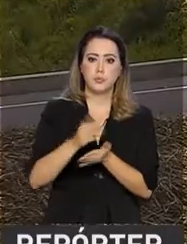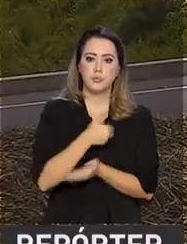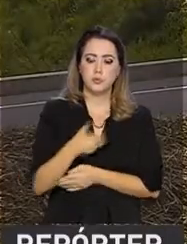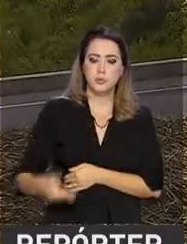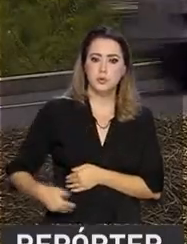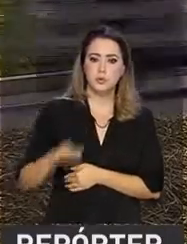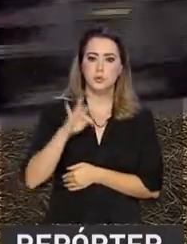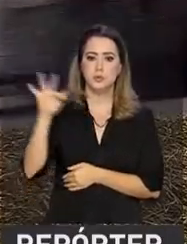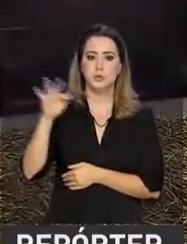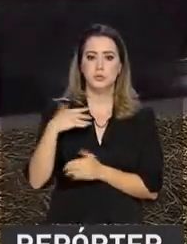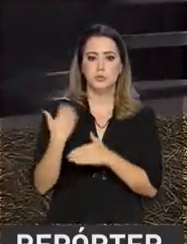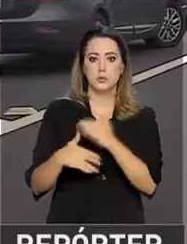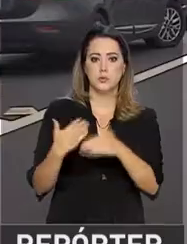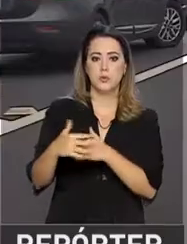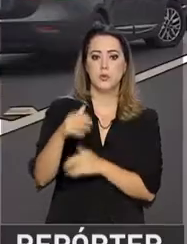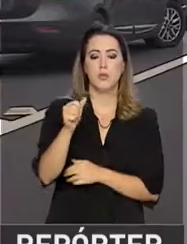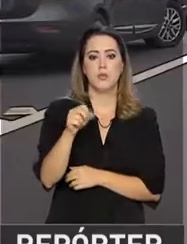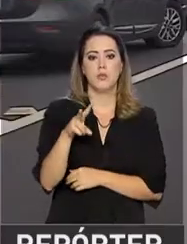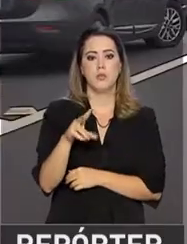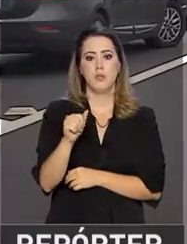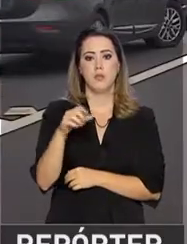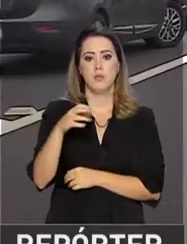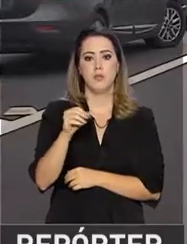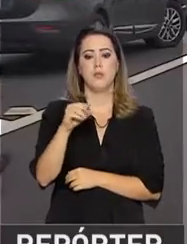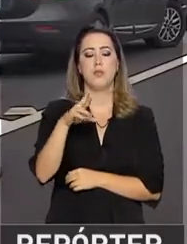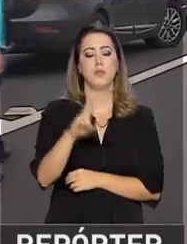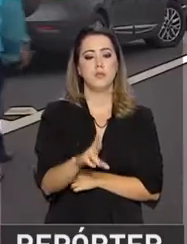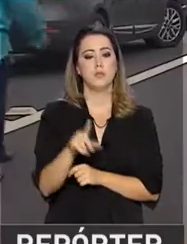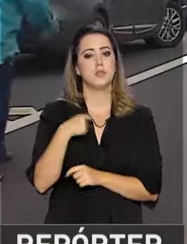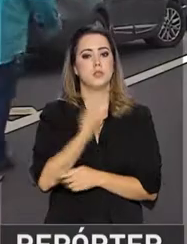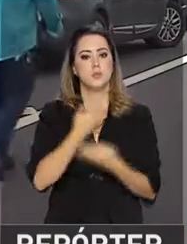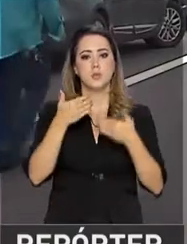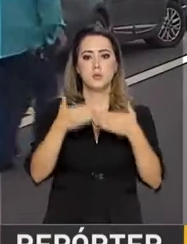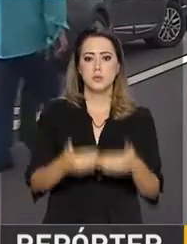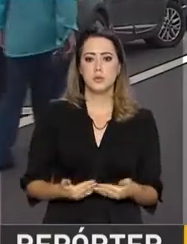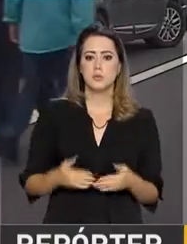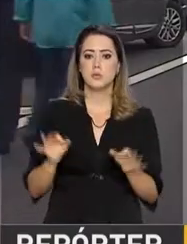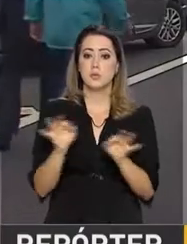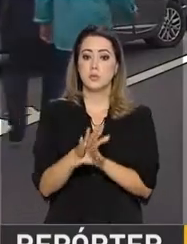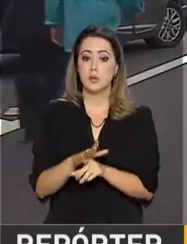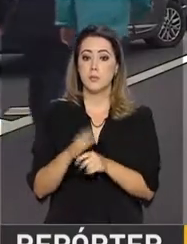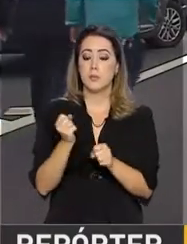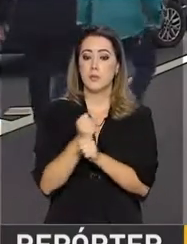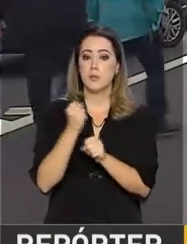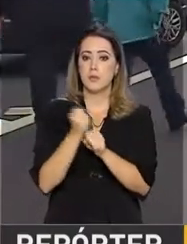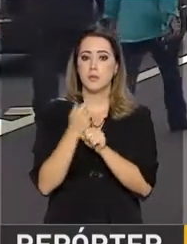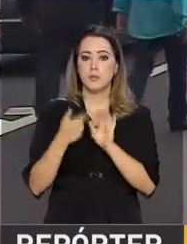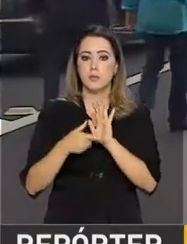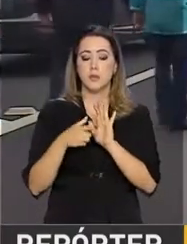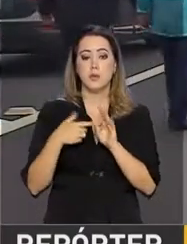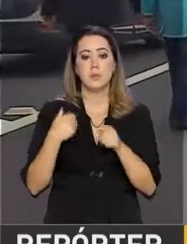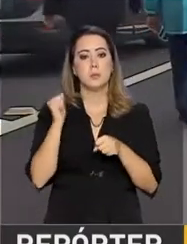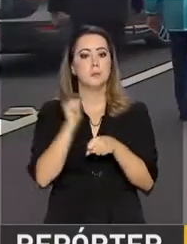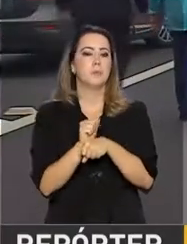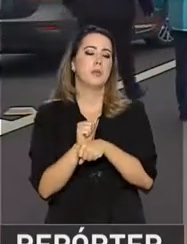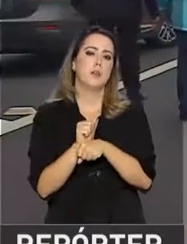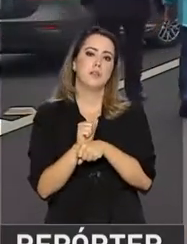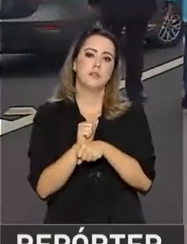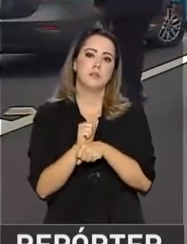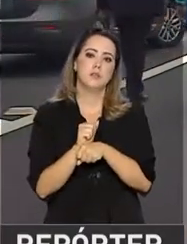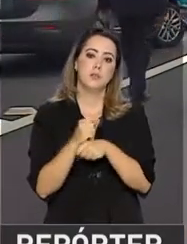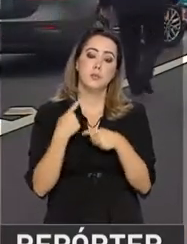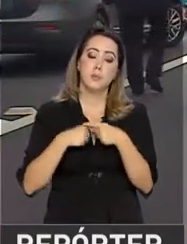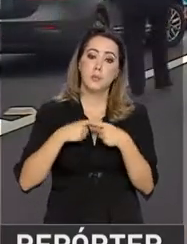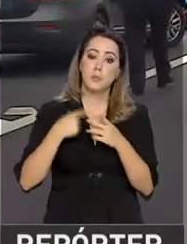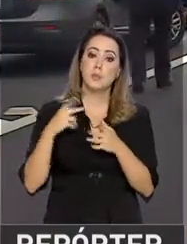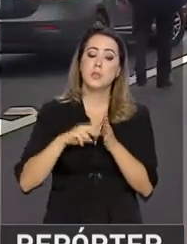meio do programa Avançar. Nós temos que enfrentar e concluir obras que estão paralisadas,